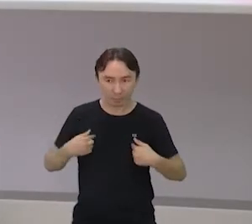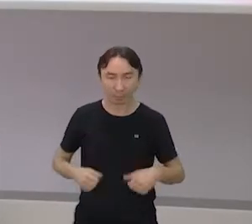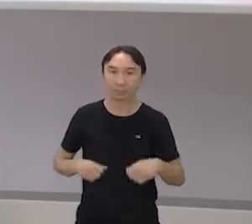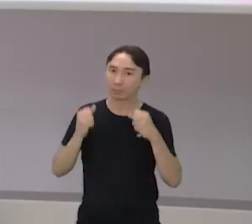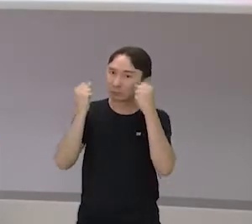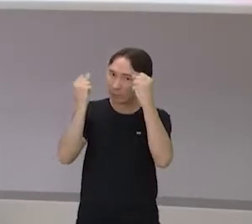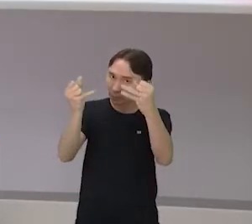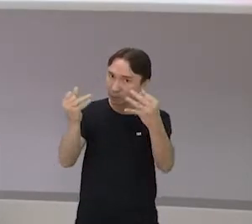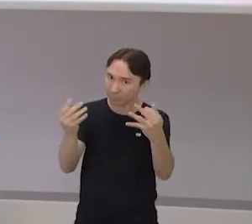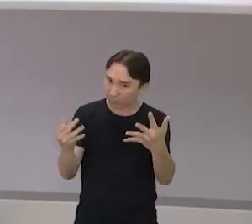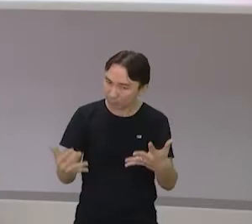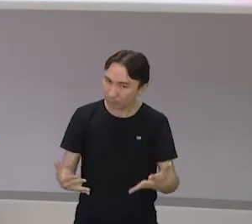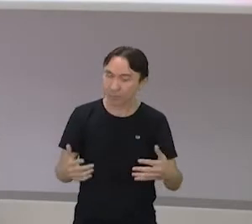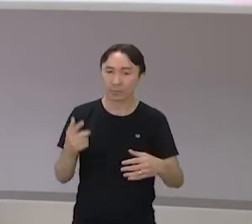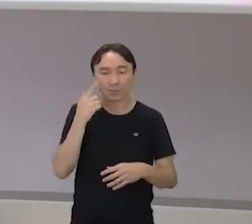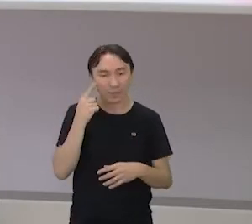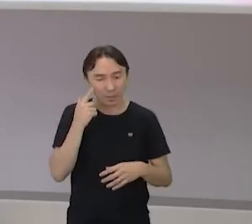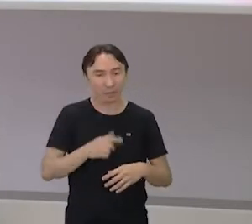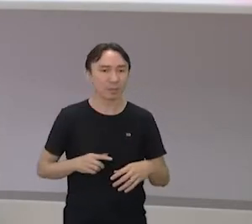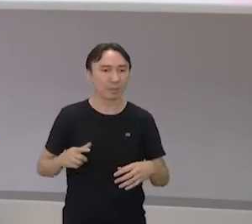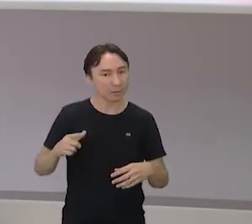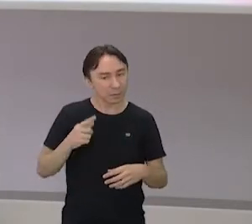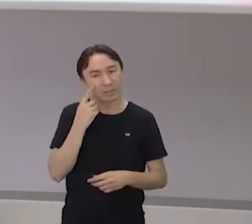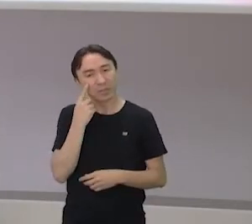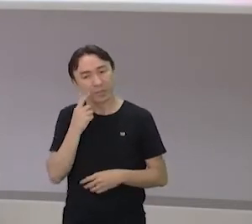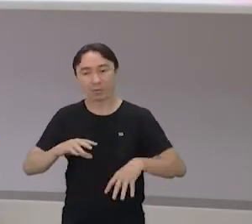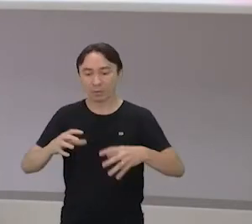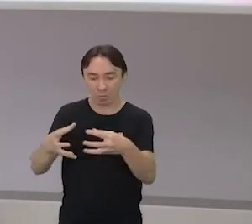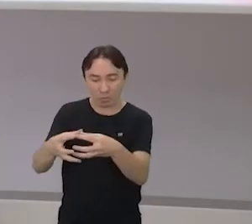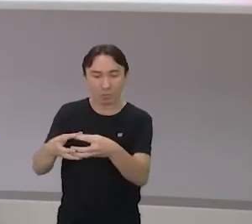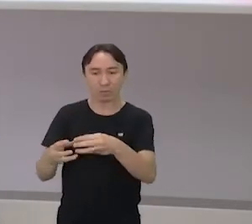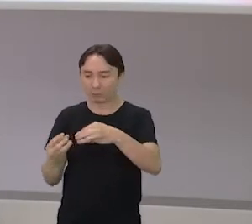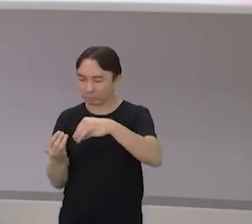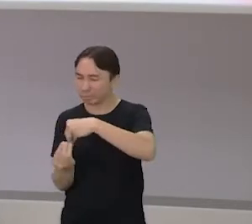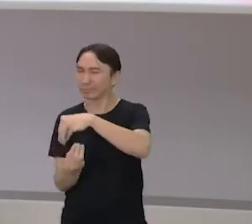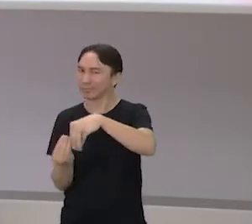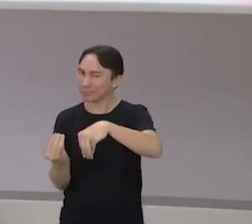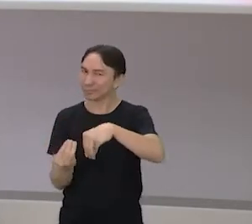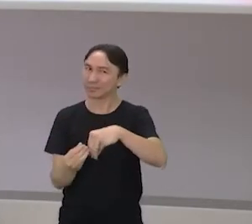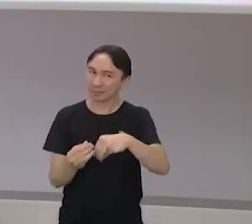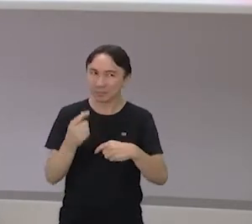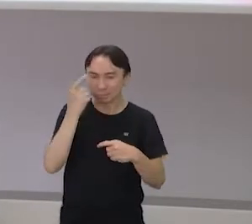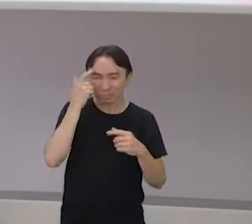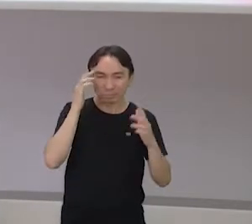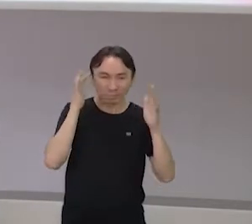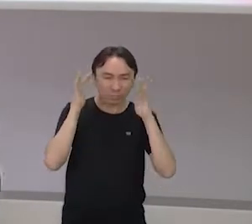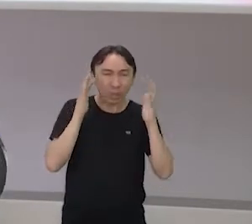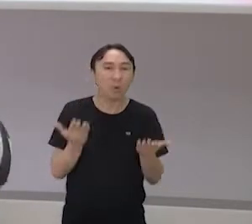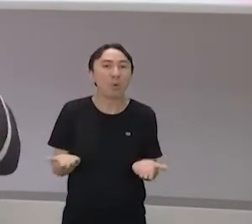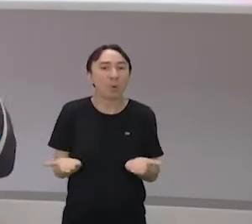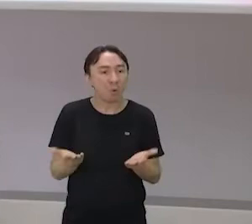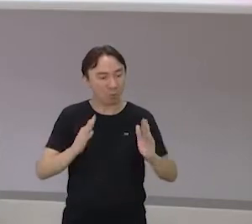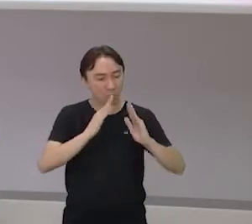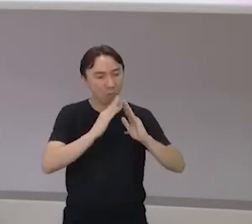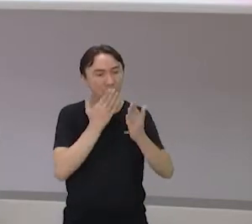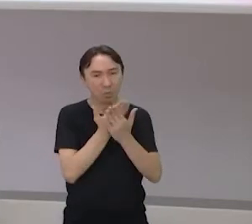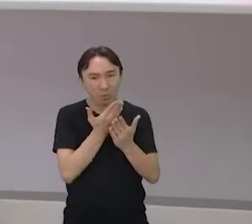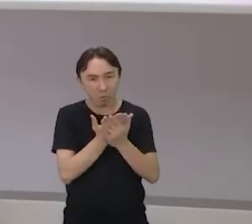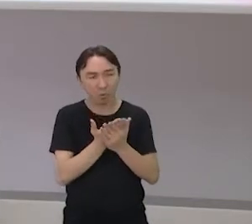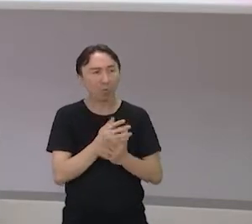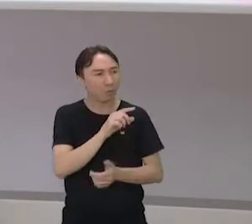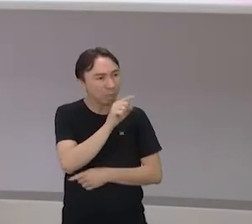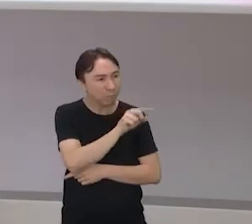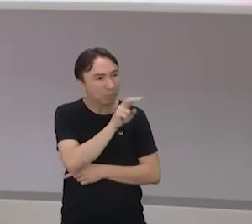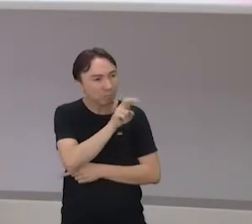eles pensassem nessas classificações mistas. E hoje a gente já vê as escolas com muitas